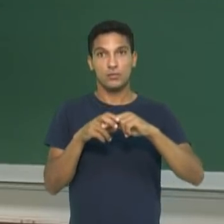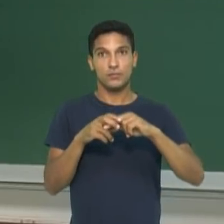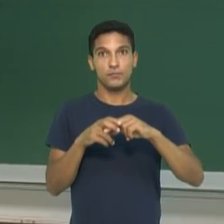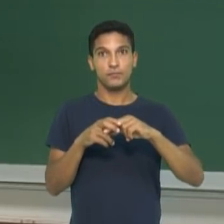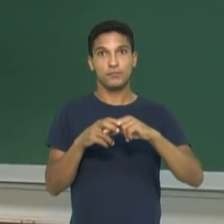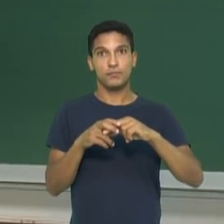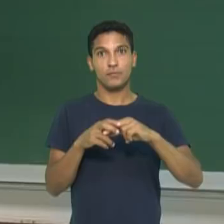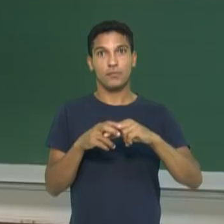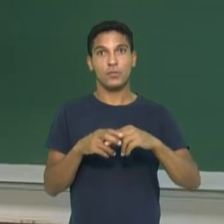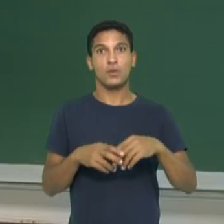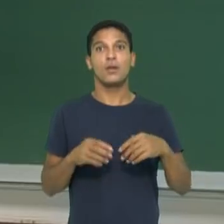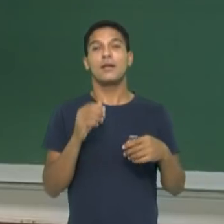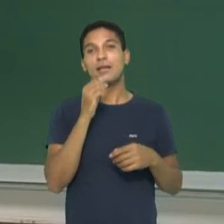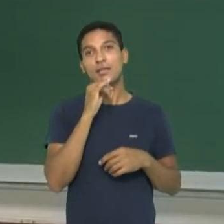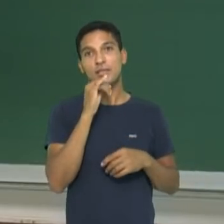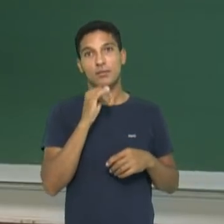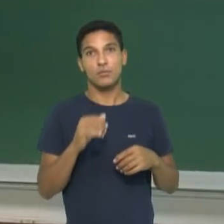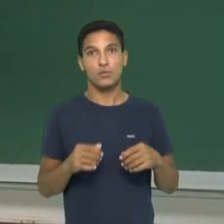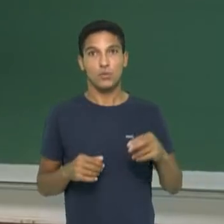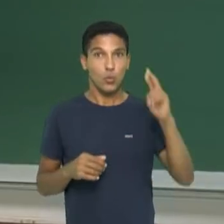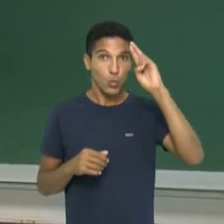até Curitiba, por exemplo, para